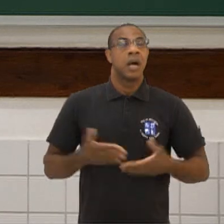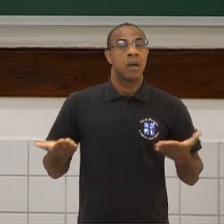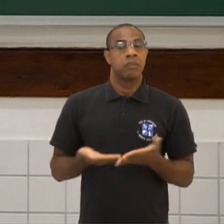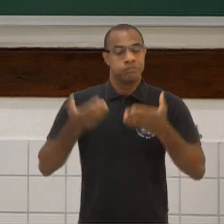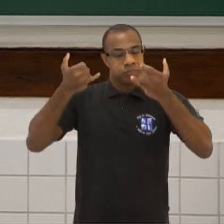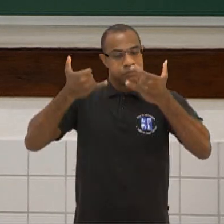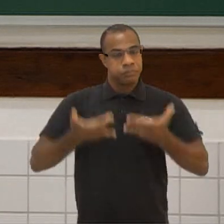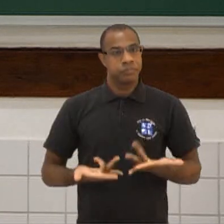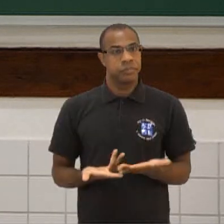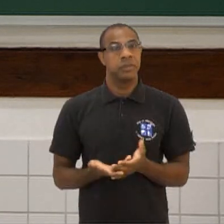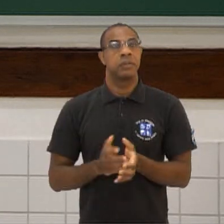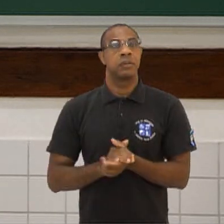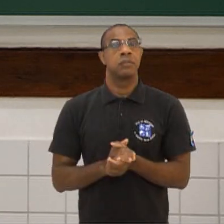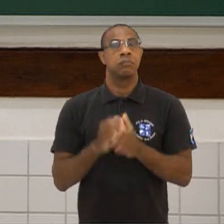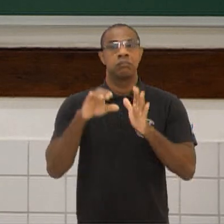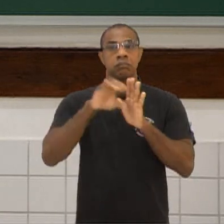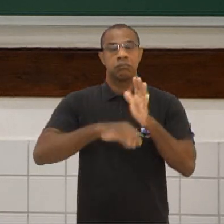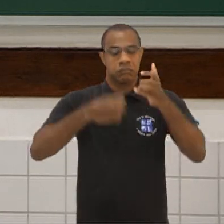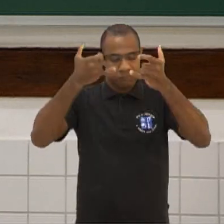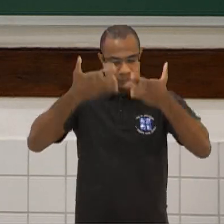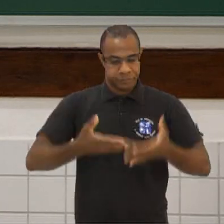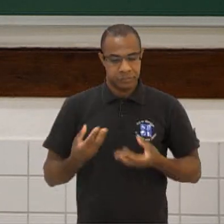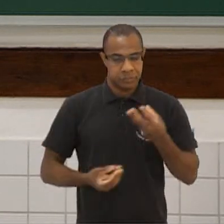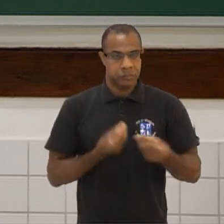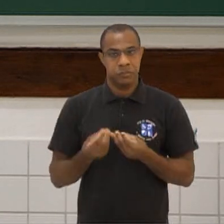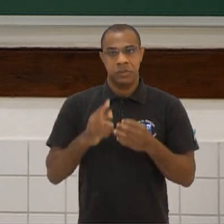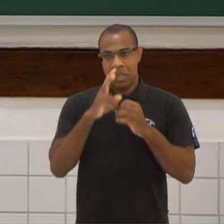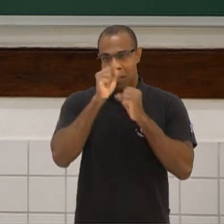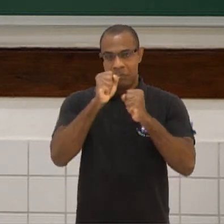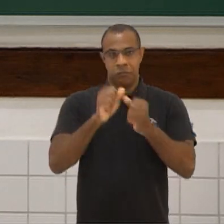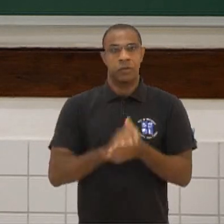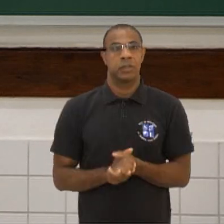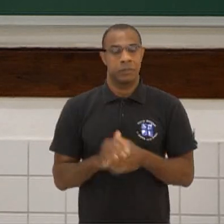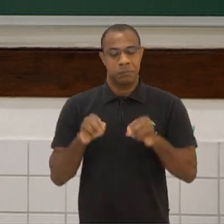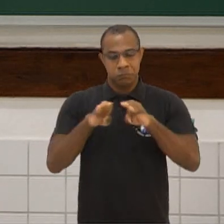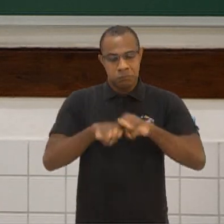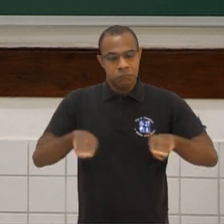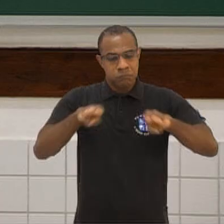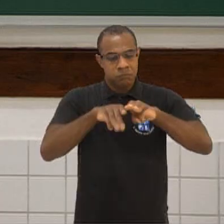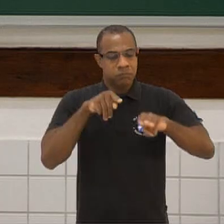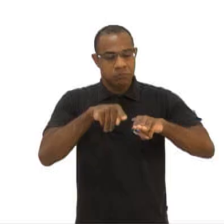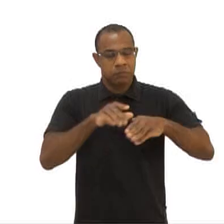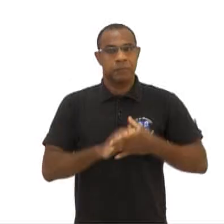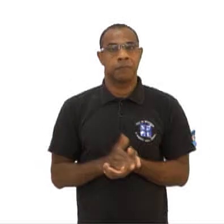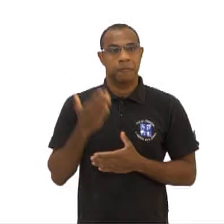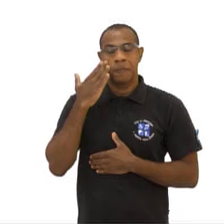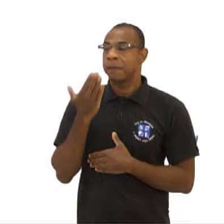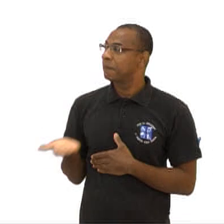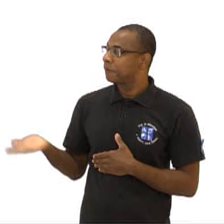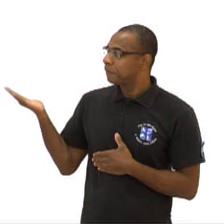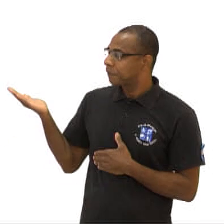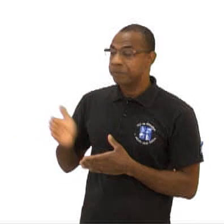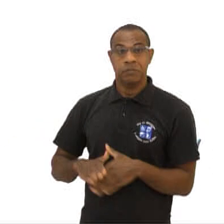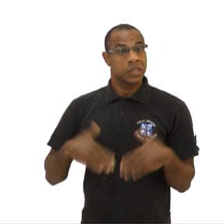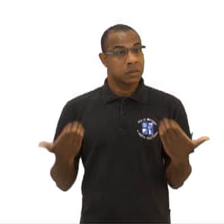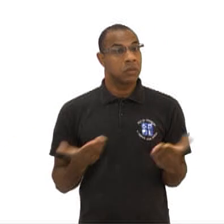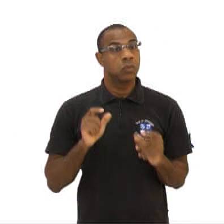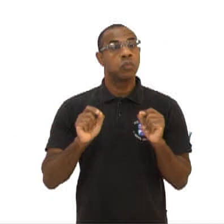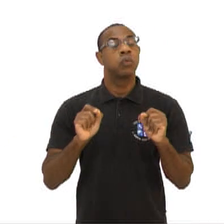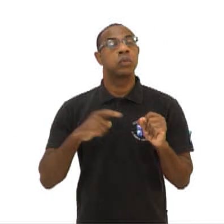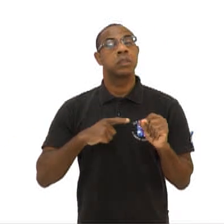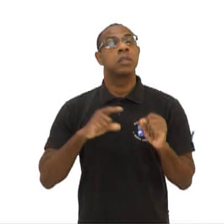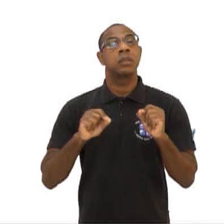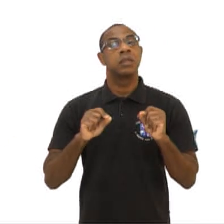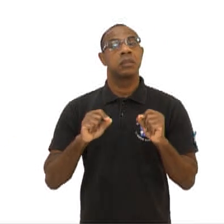da ação dessa força magnética. Gente, a força magnética ela tem